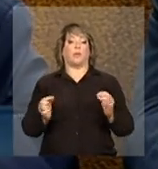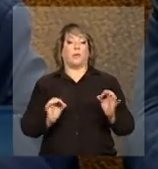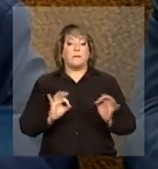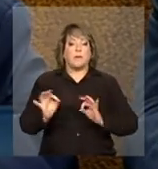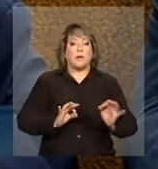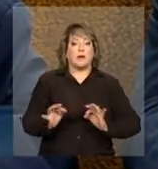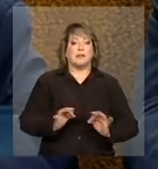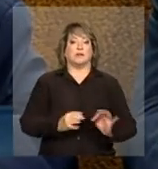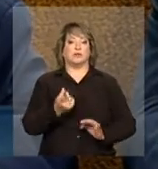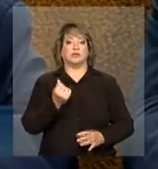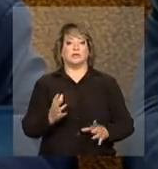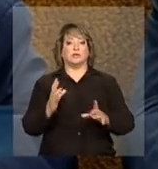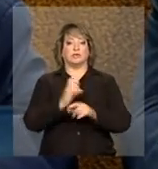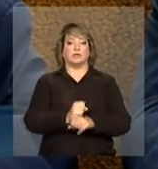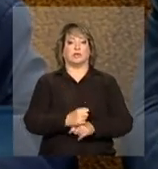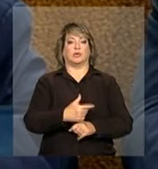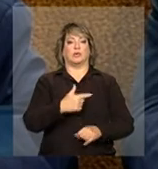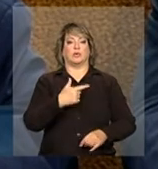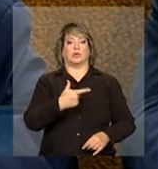de